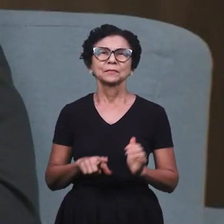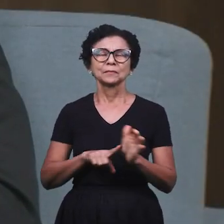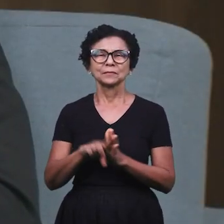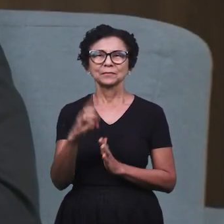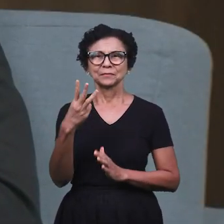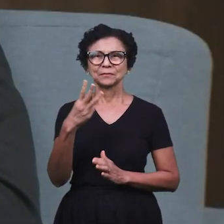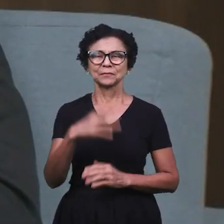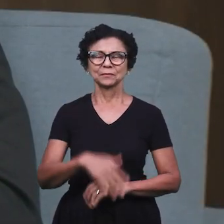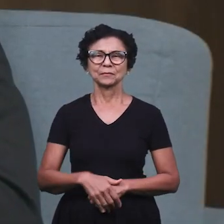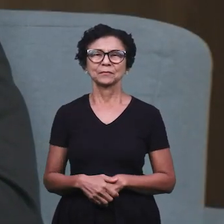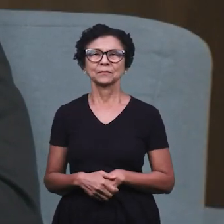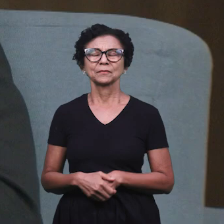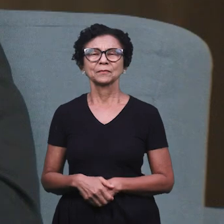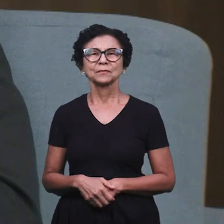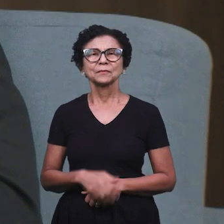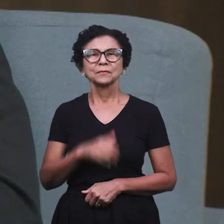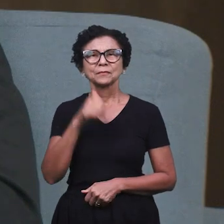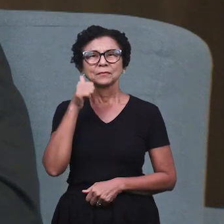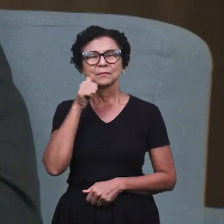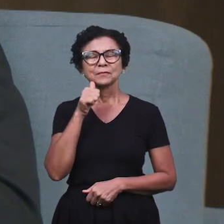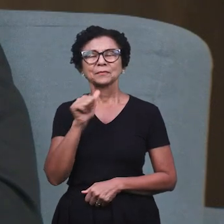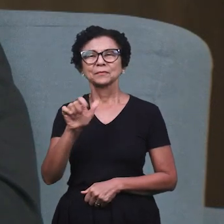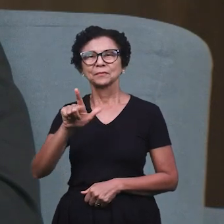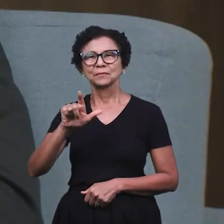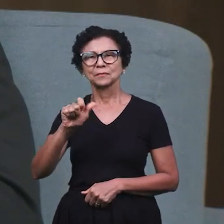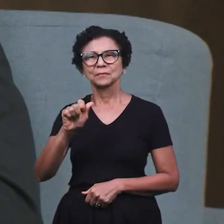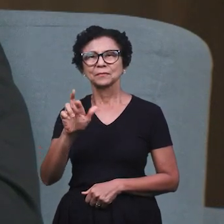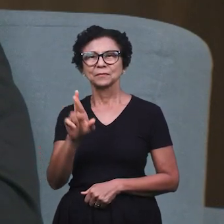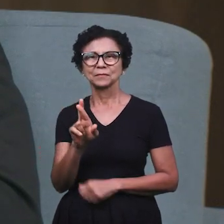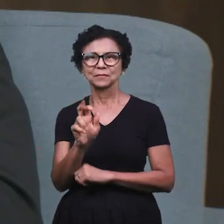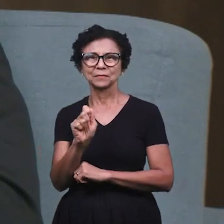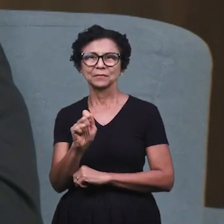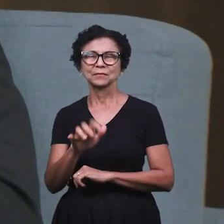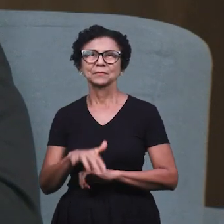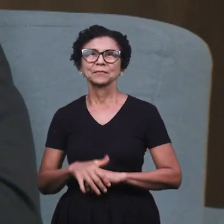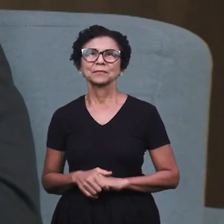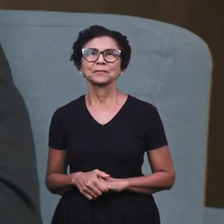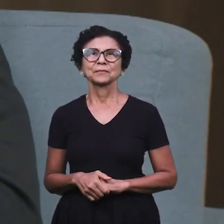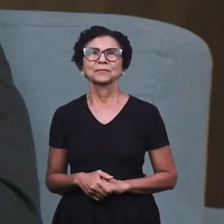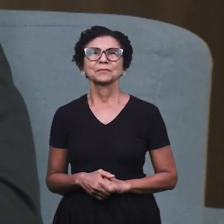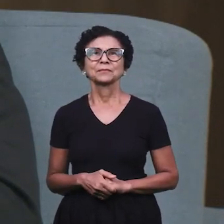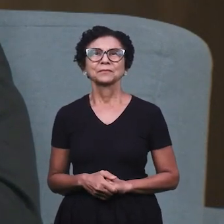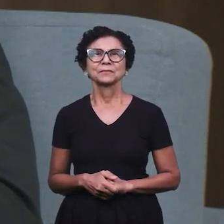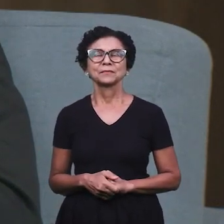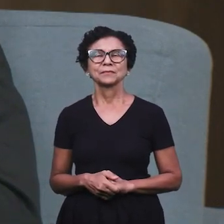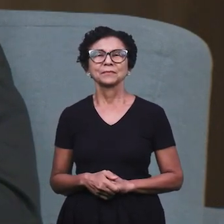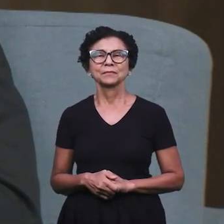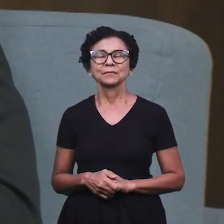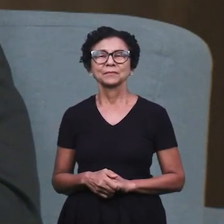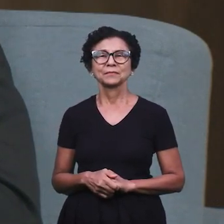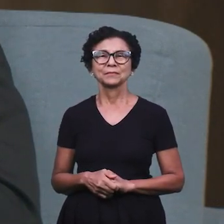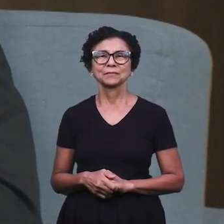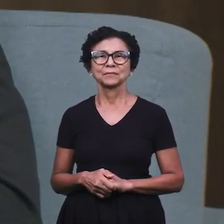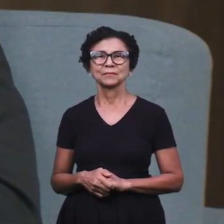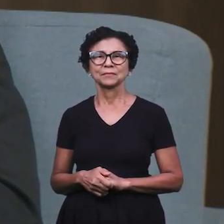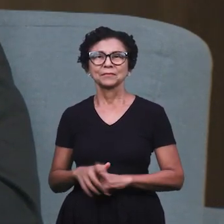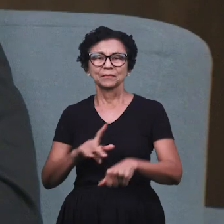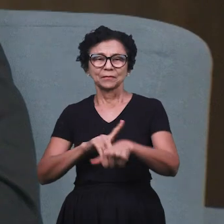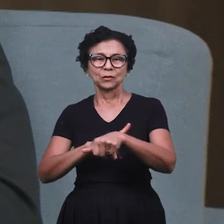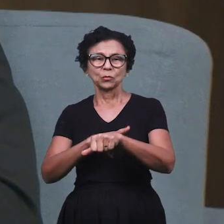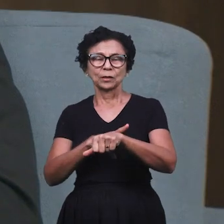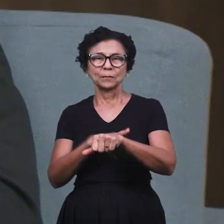irmã Lara da Silva Bernardo. Ela que reúne na igreja de Ilha do Sol, em Guarapari, Espírito